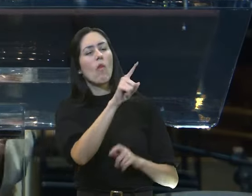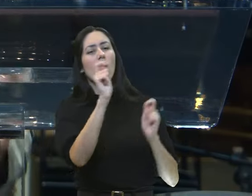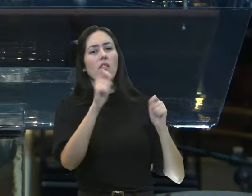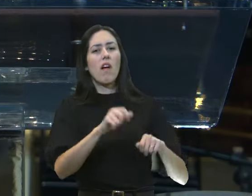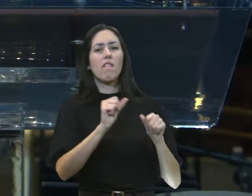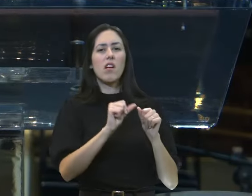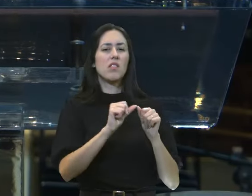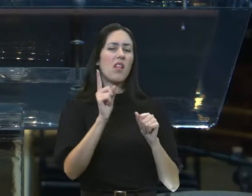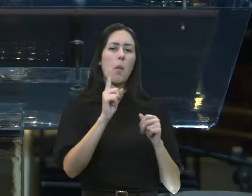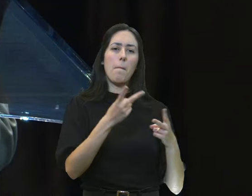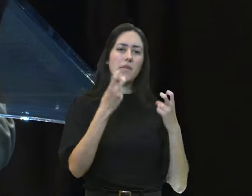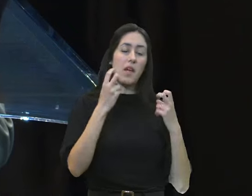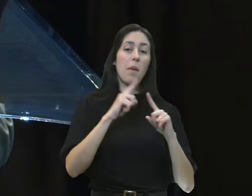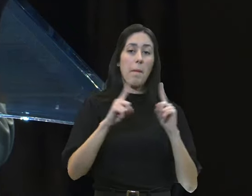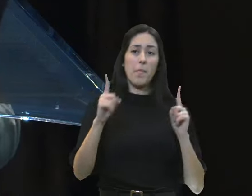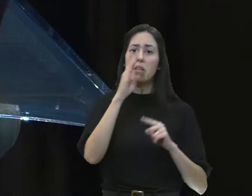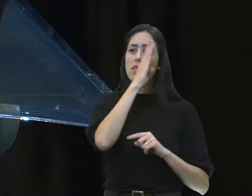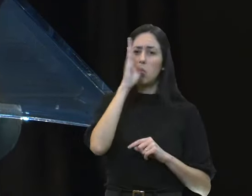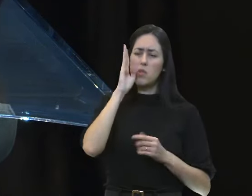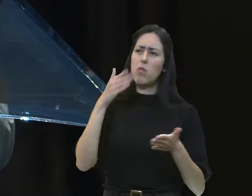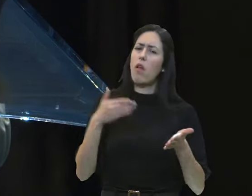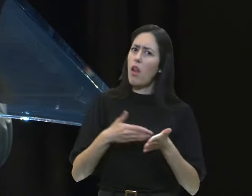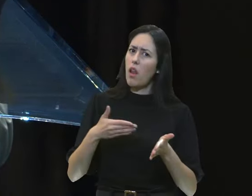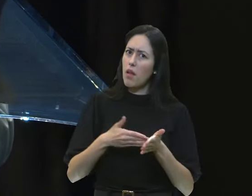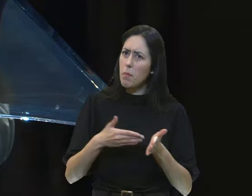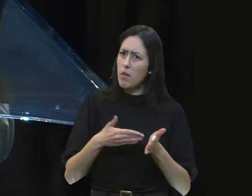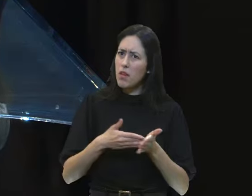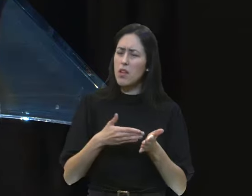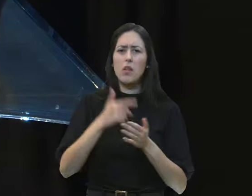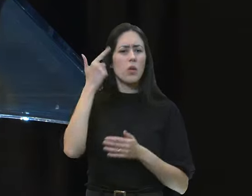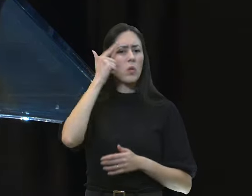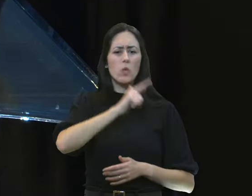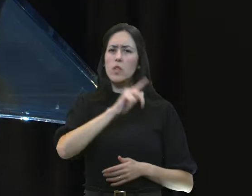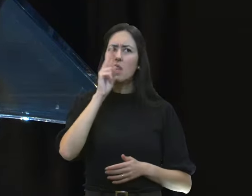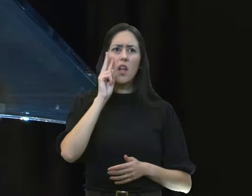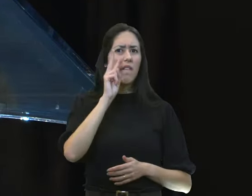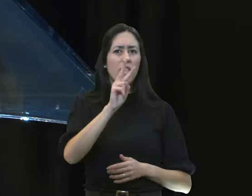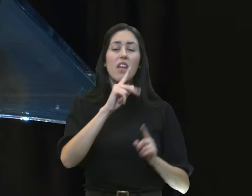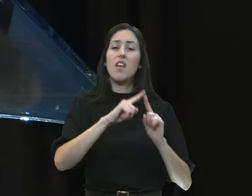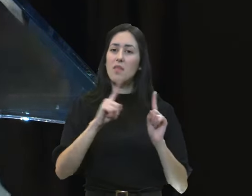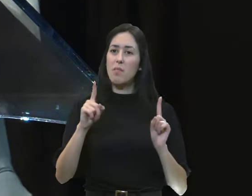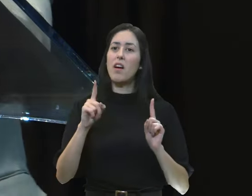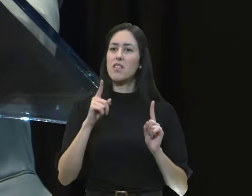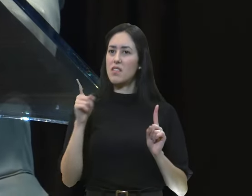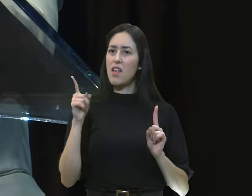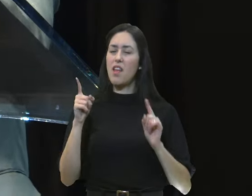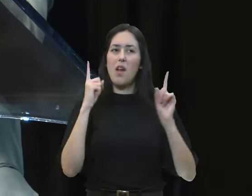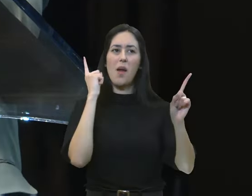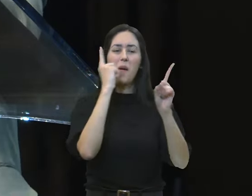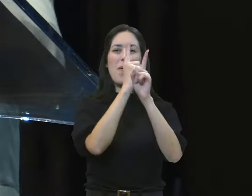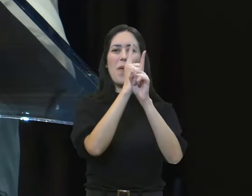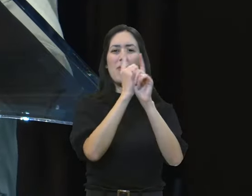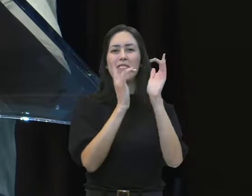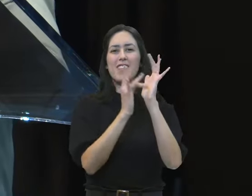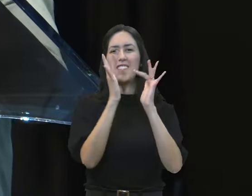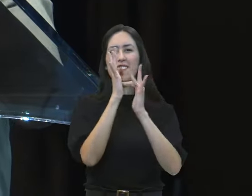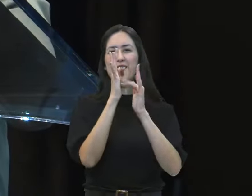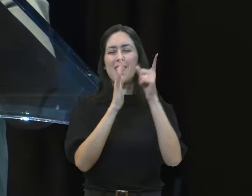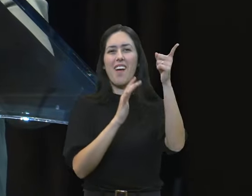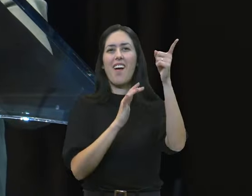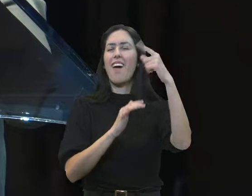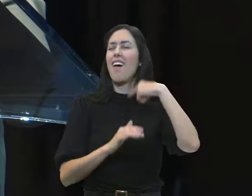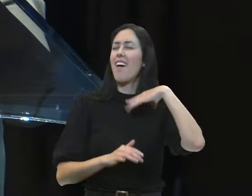todas as suas limitações, sem poder ver, ele encontra Jesus e escuta a voz